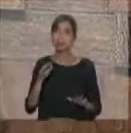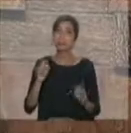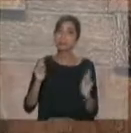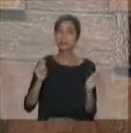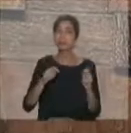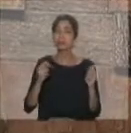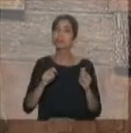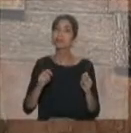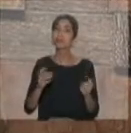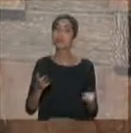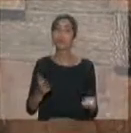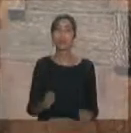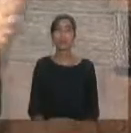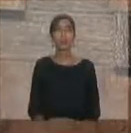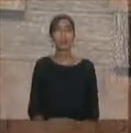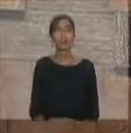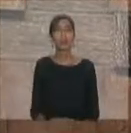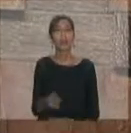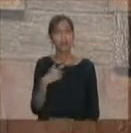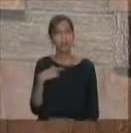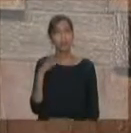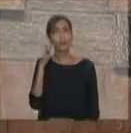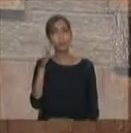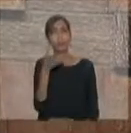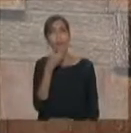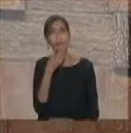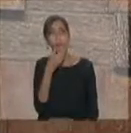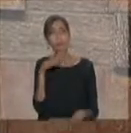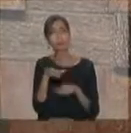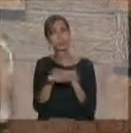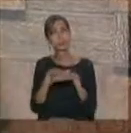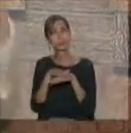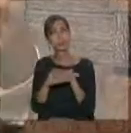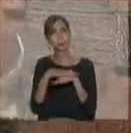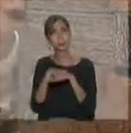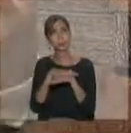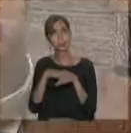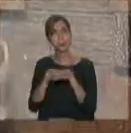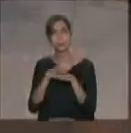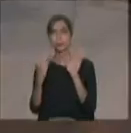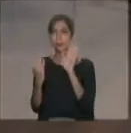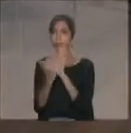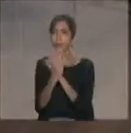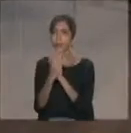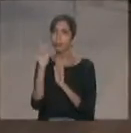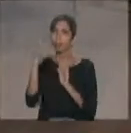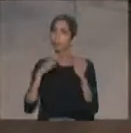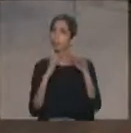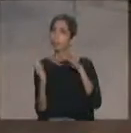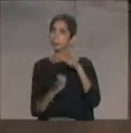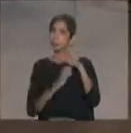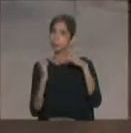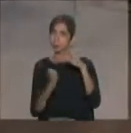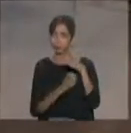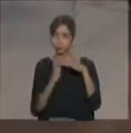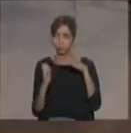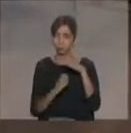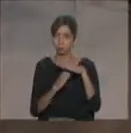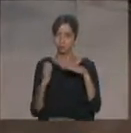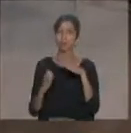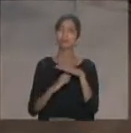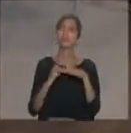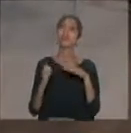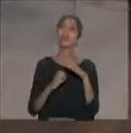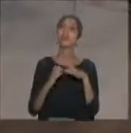De repente. Aí eu fui conversar com um camarada e ele me... E era uma agência, na verdade? Uma agência, sim.